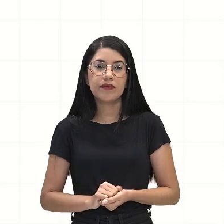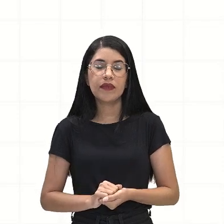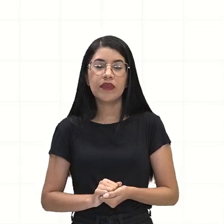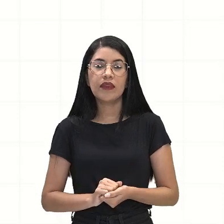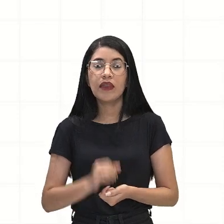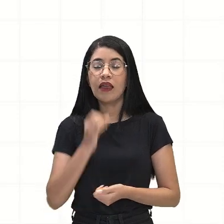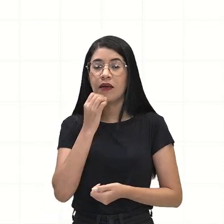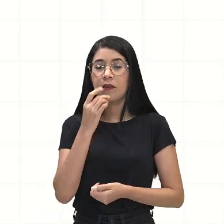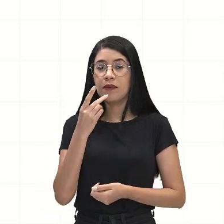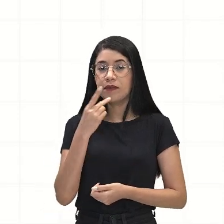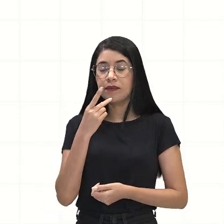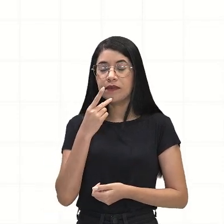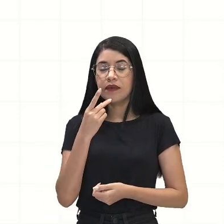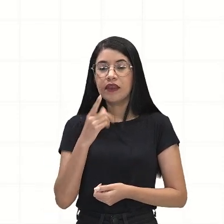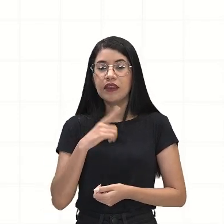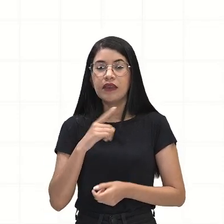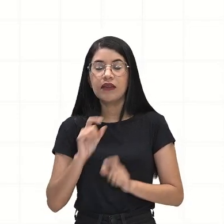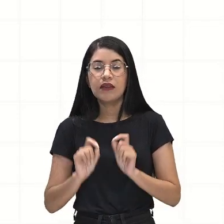probabilidade,